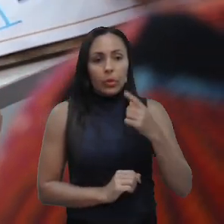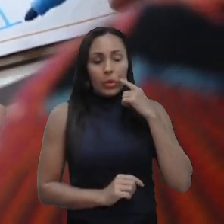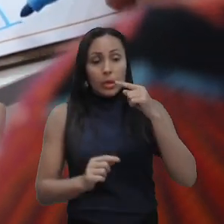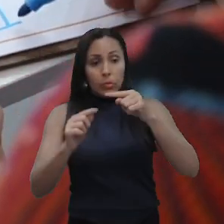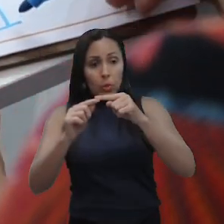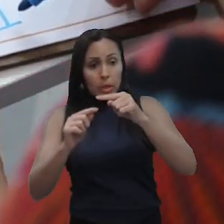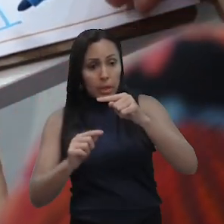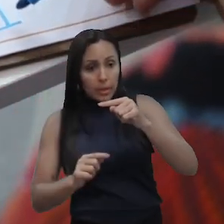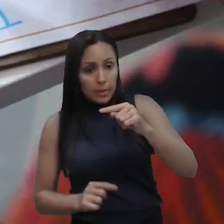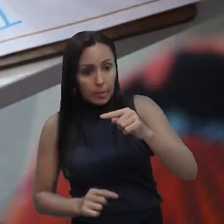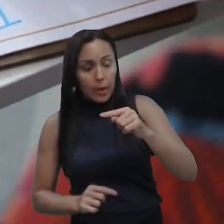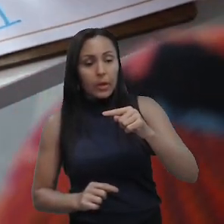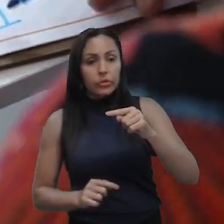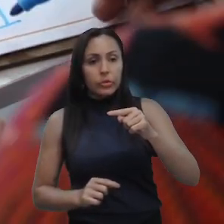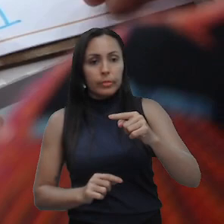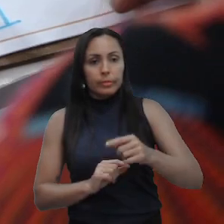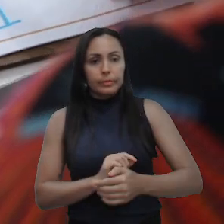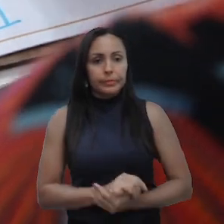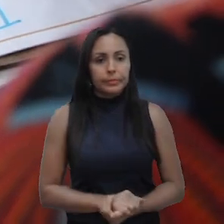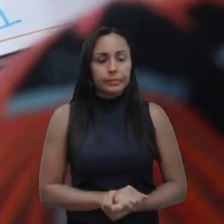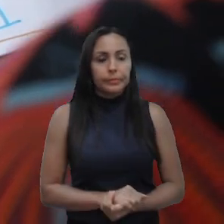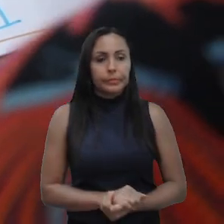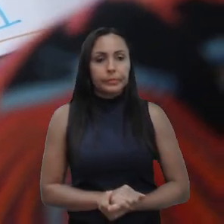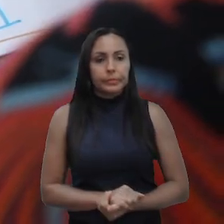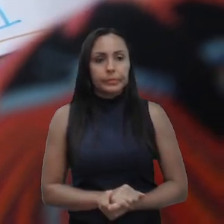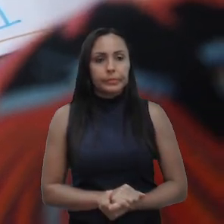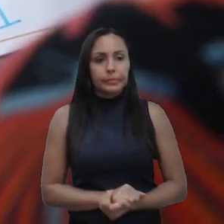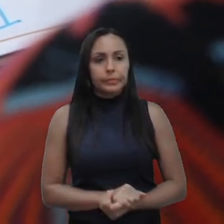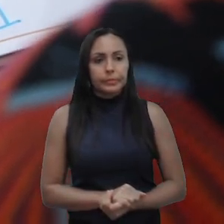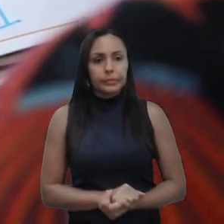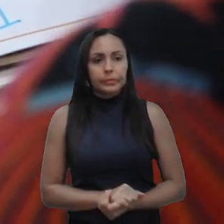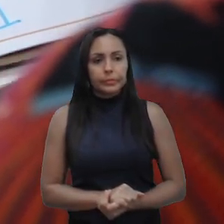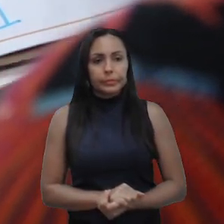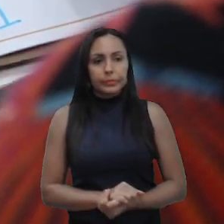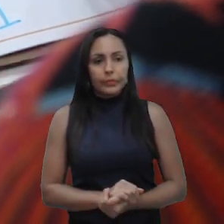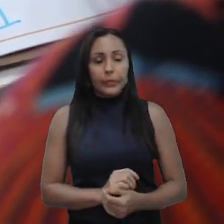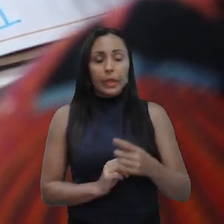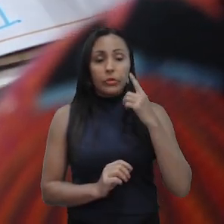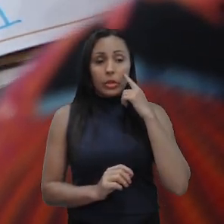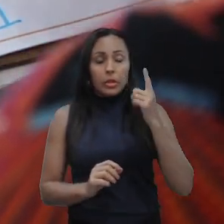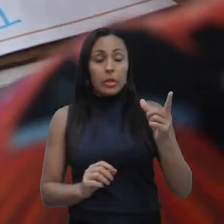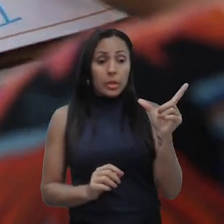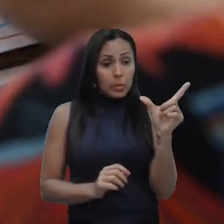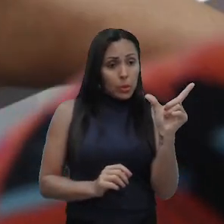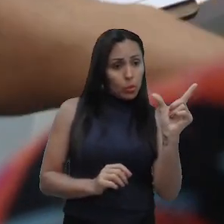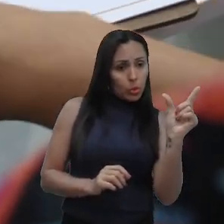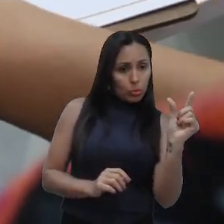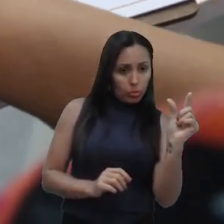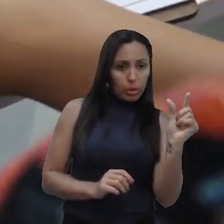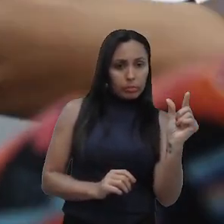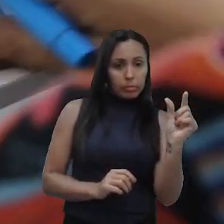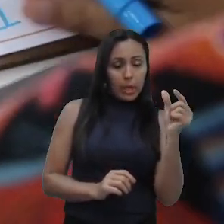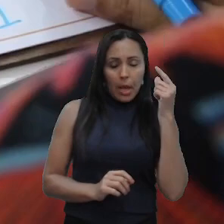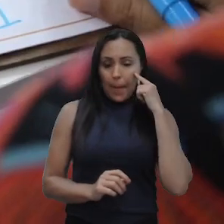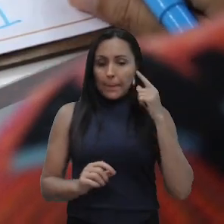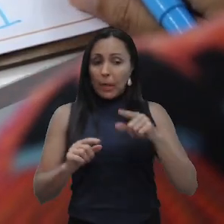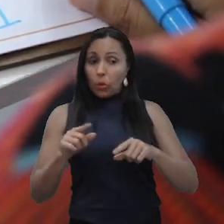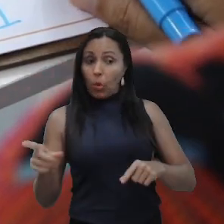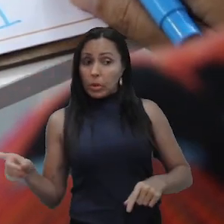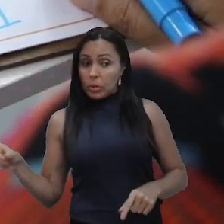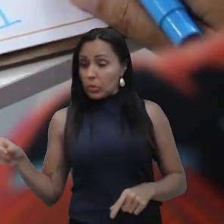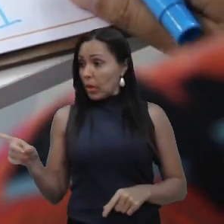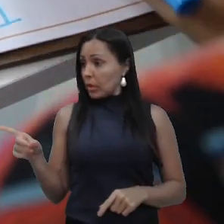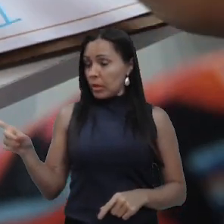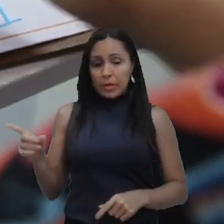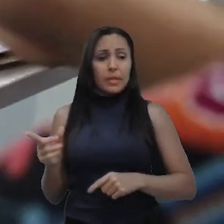vai deixar na parte superior. E no lateral direito, a gente até diminuiu. Mas vê, isso aqui a gente tem espaço para fazer